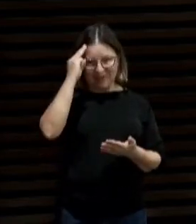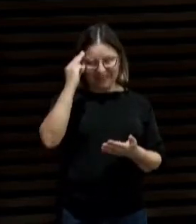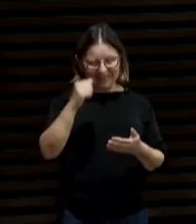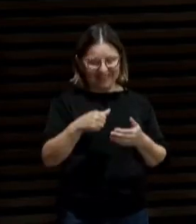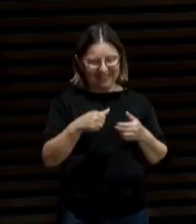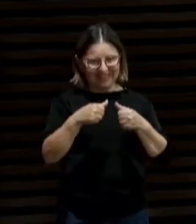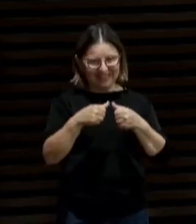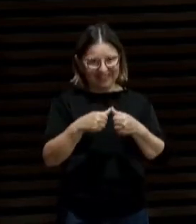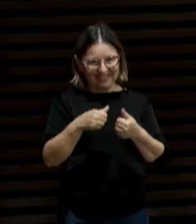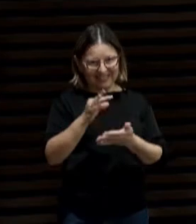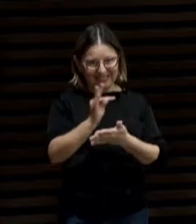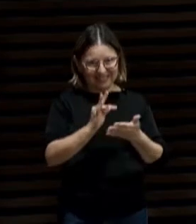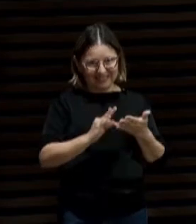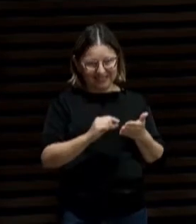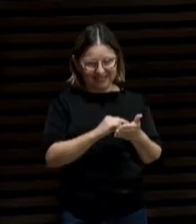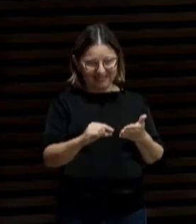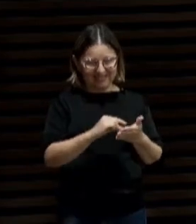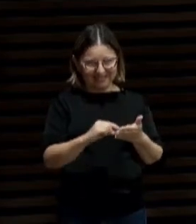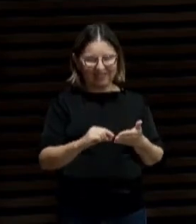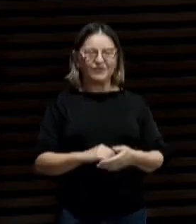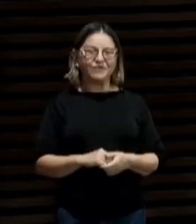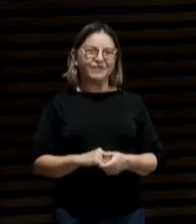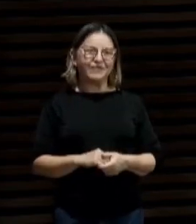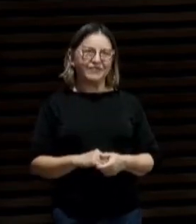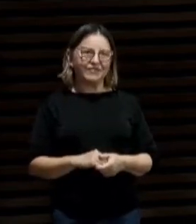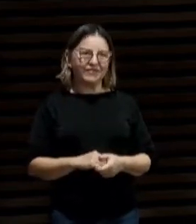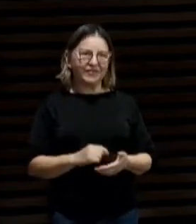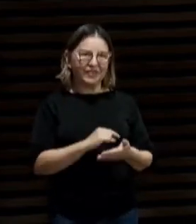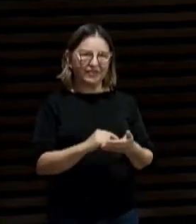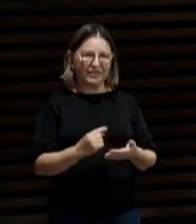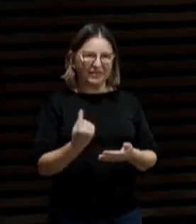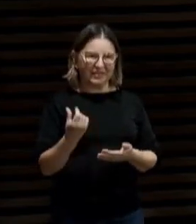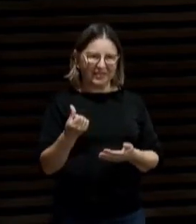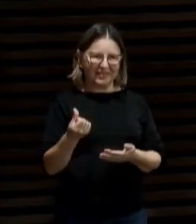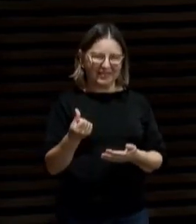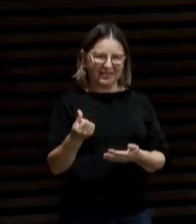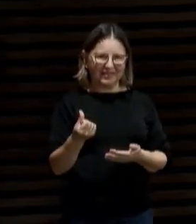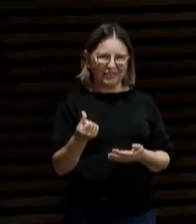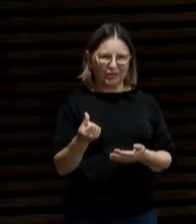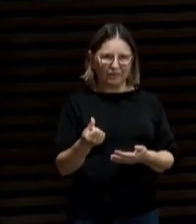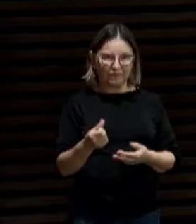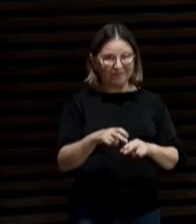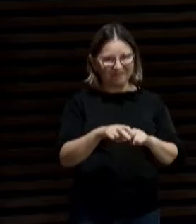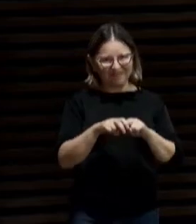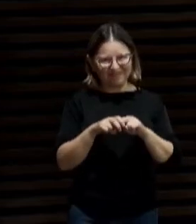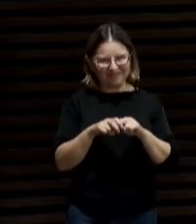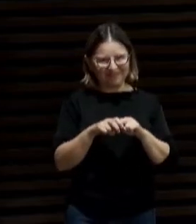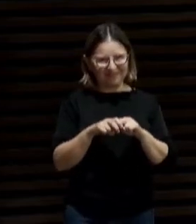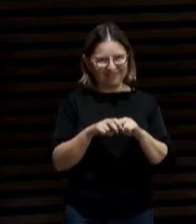longo, mas não é, a gente vai conseguir fazer. Versículo 16. Por isso,